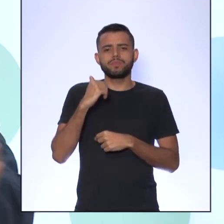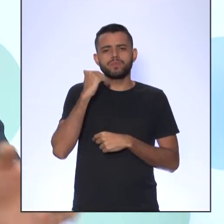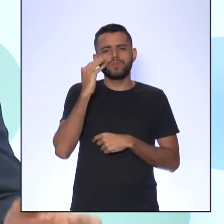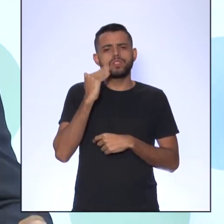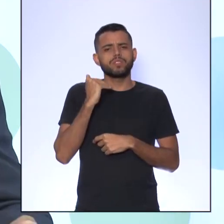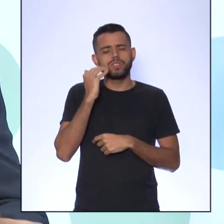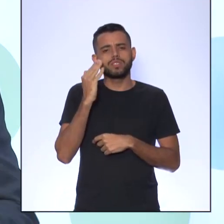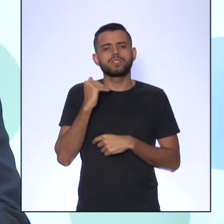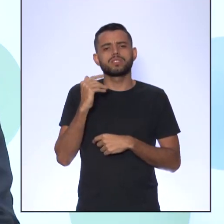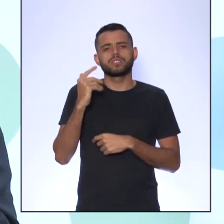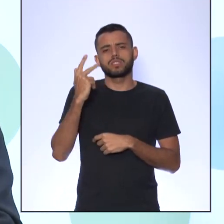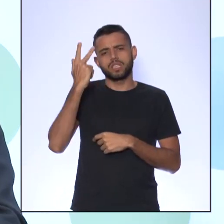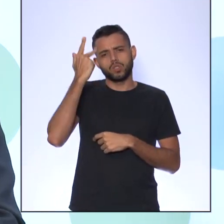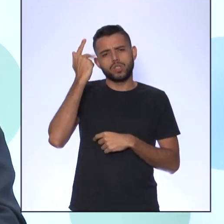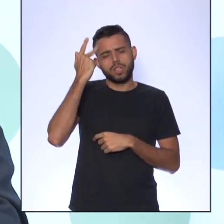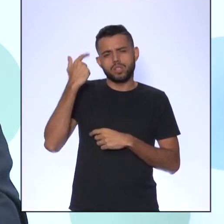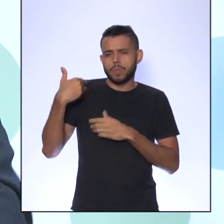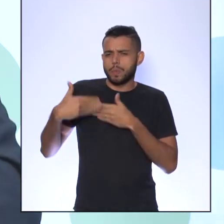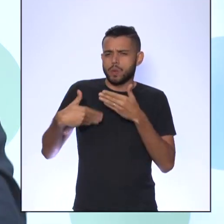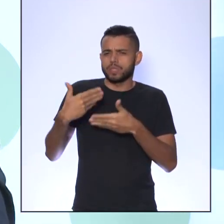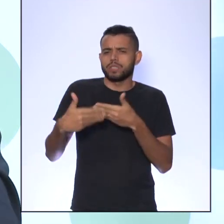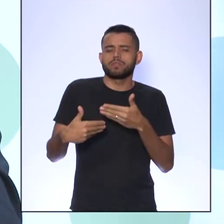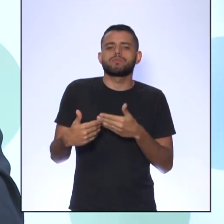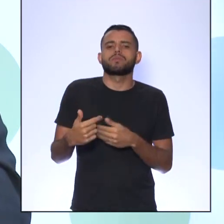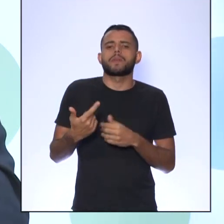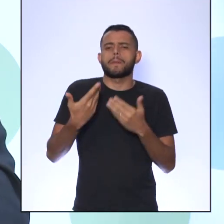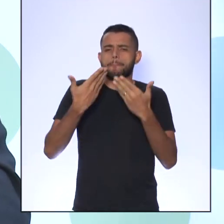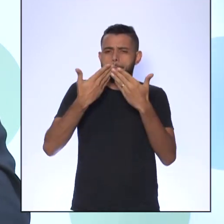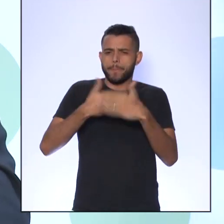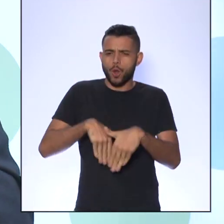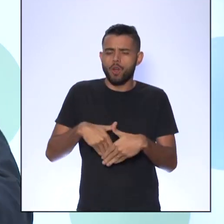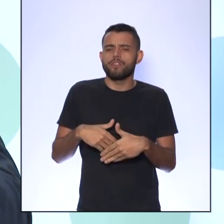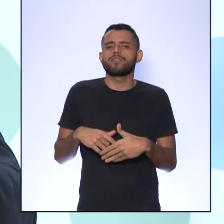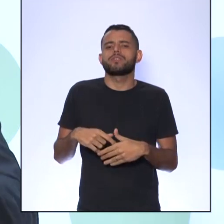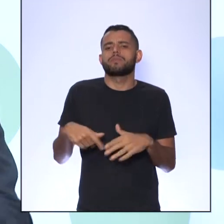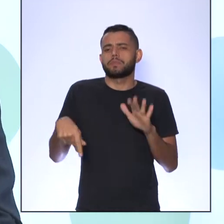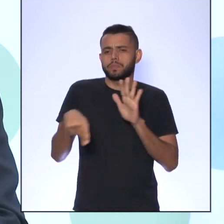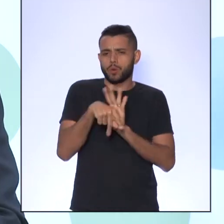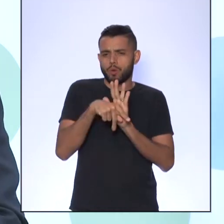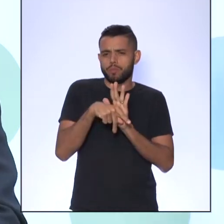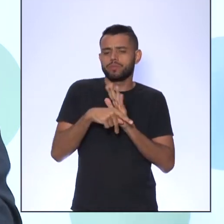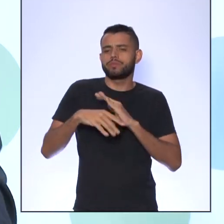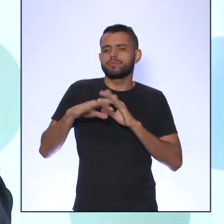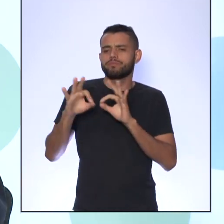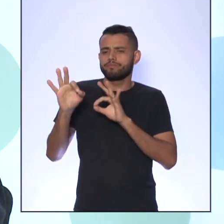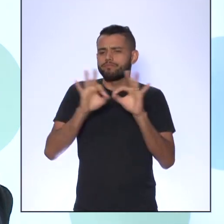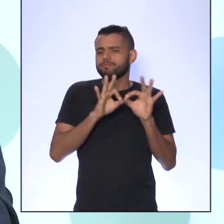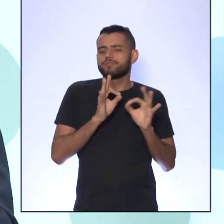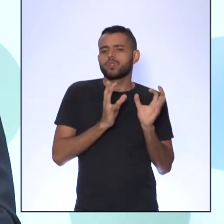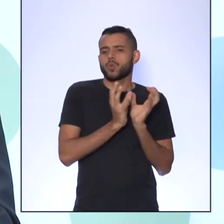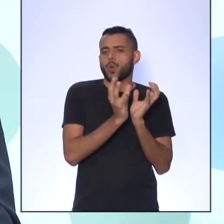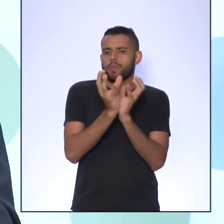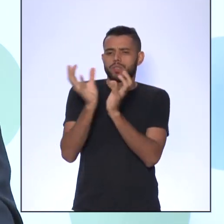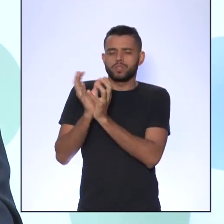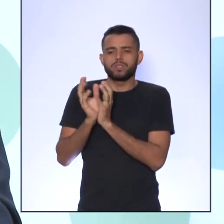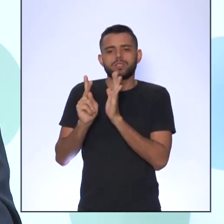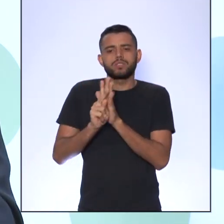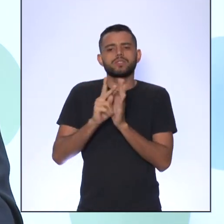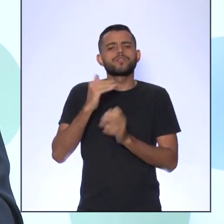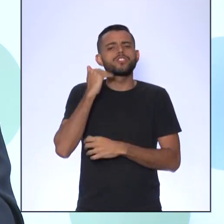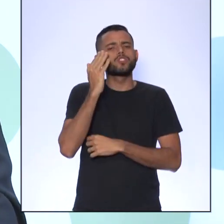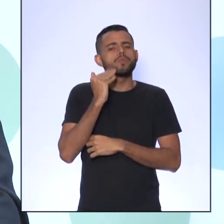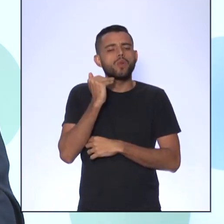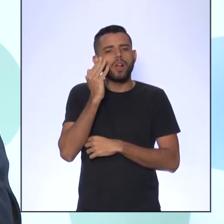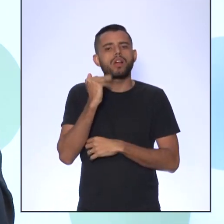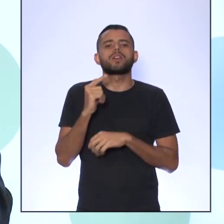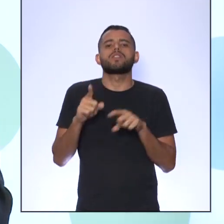vestibulares tradicionais, por processos seletivos tradicionais, provas e exames próprios, elaborados pelas suas comissões de vestibular, e